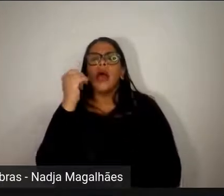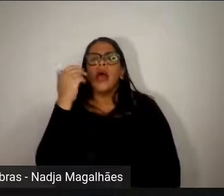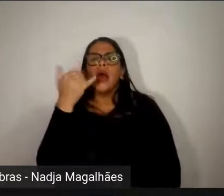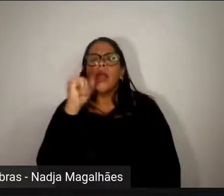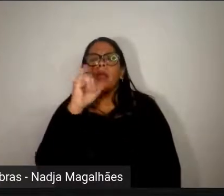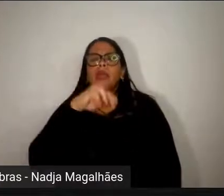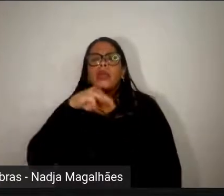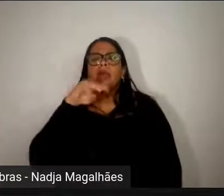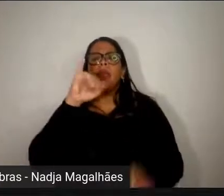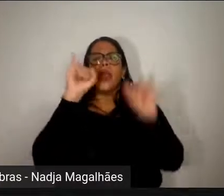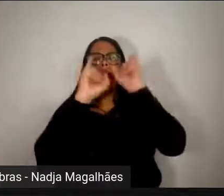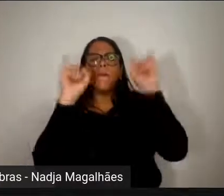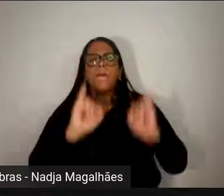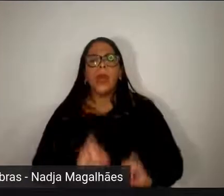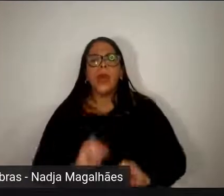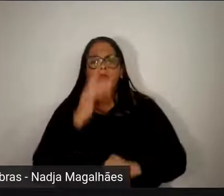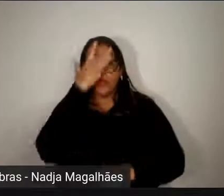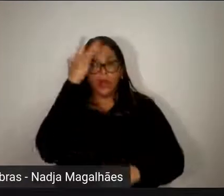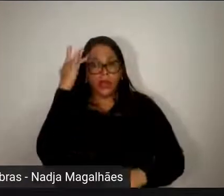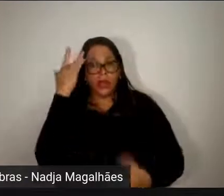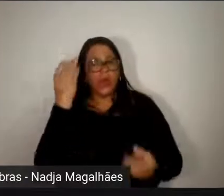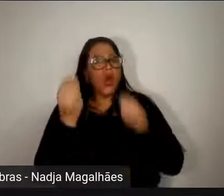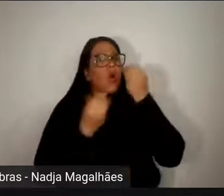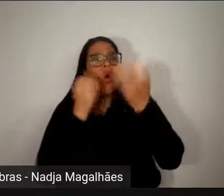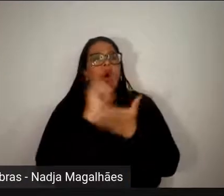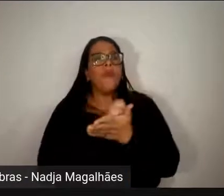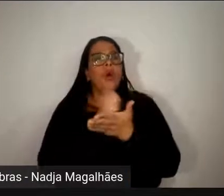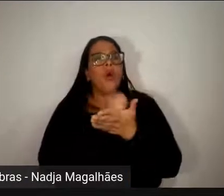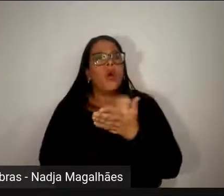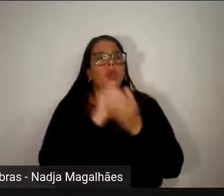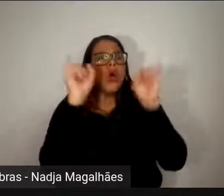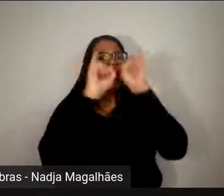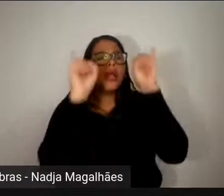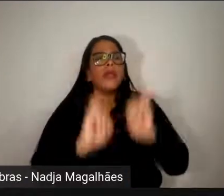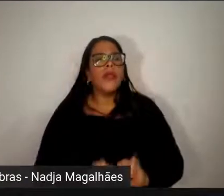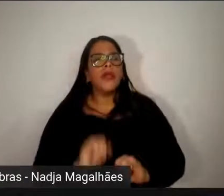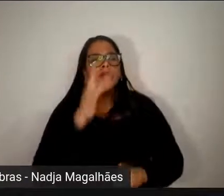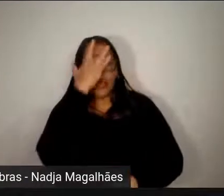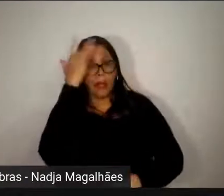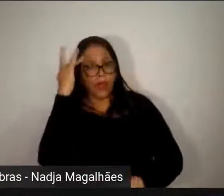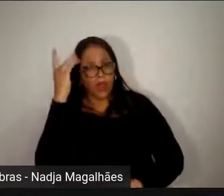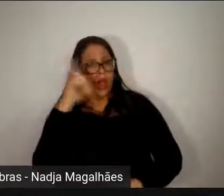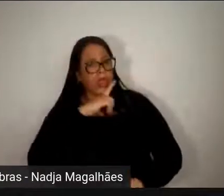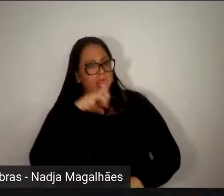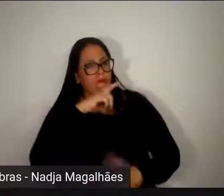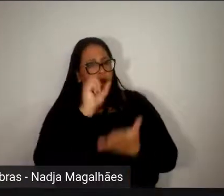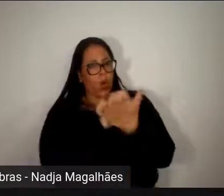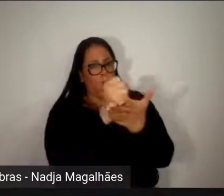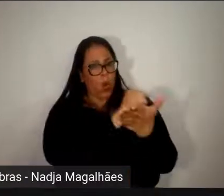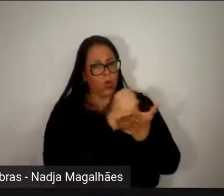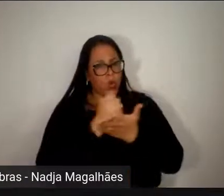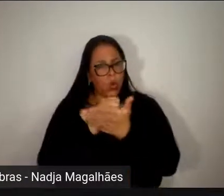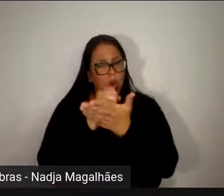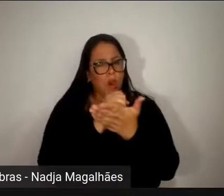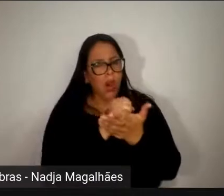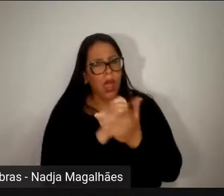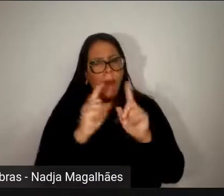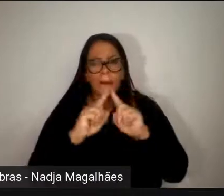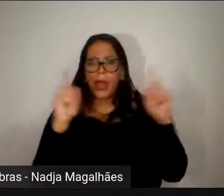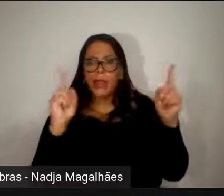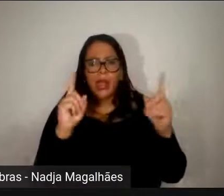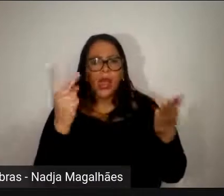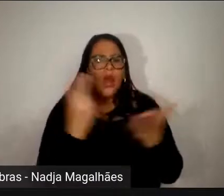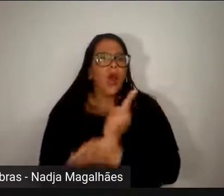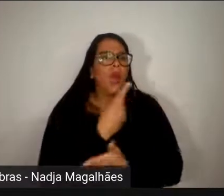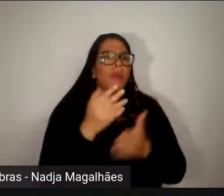essa forma de controle da imagem e exceções onde não tem tanto controle e às vezes exceções surpreendentes, né? Você podia